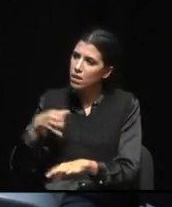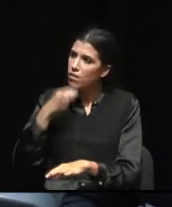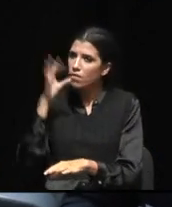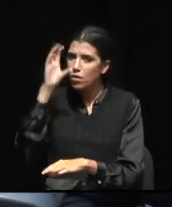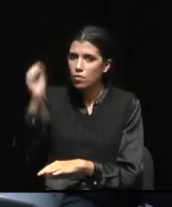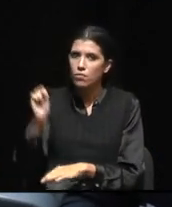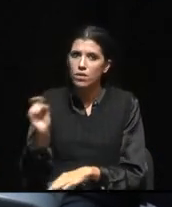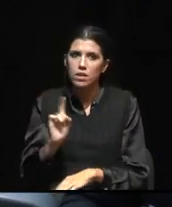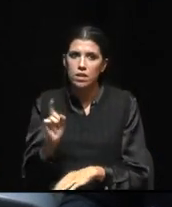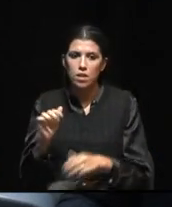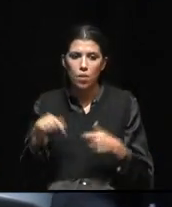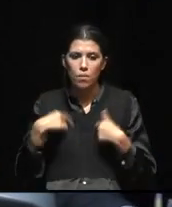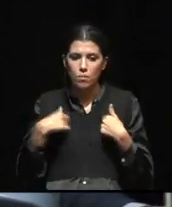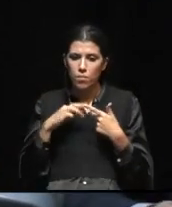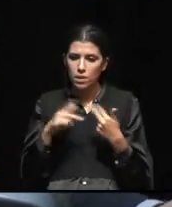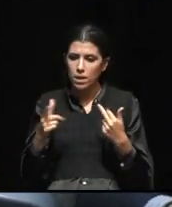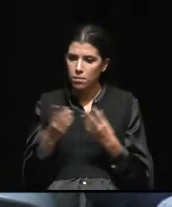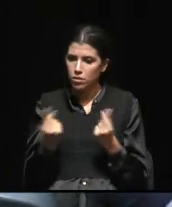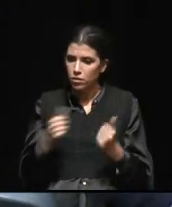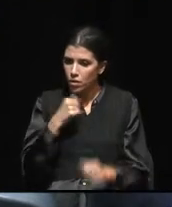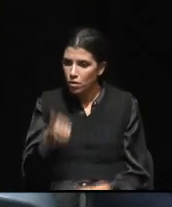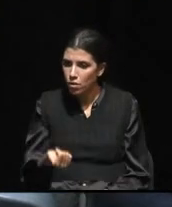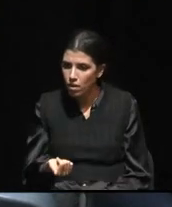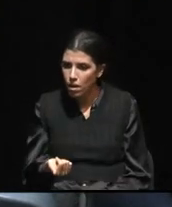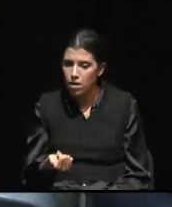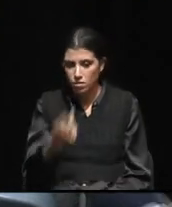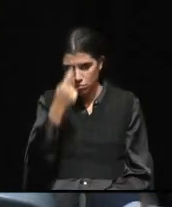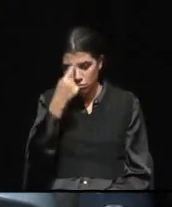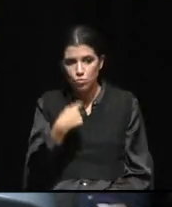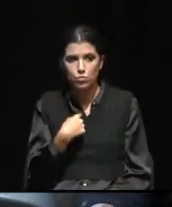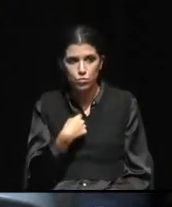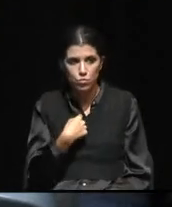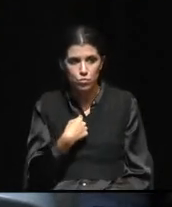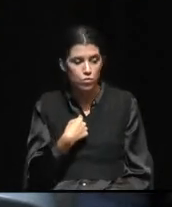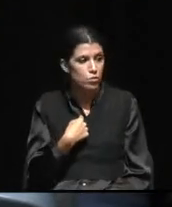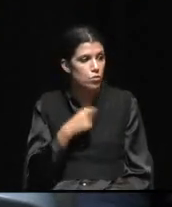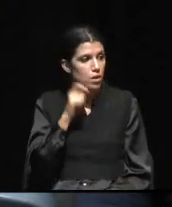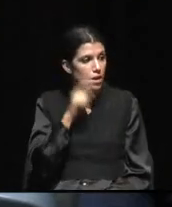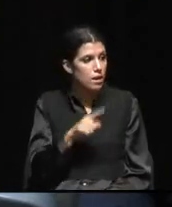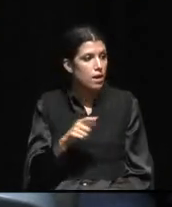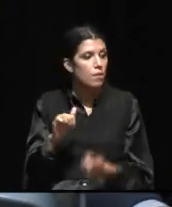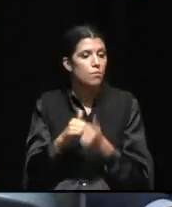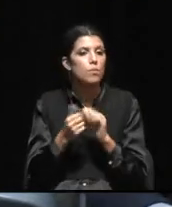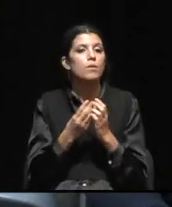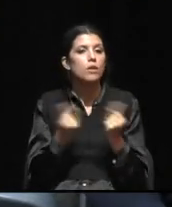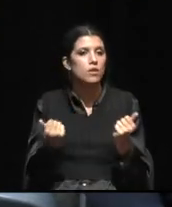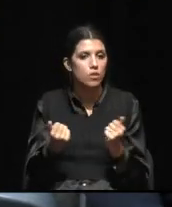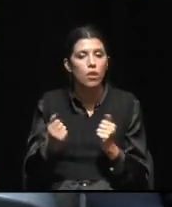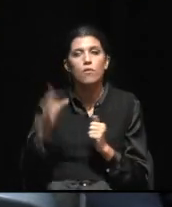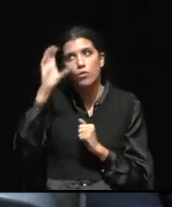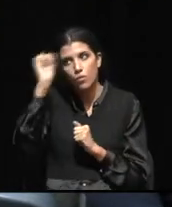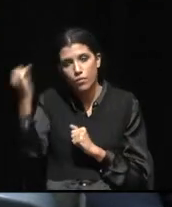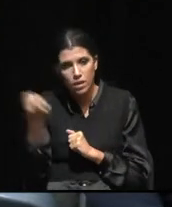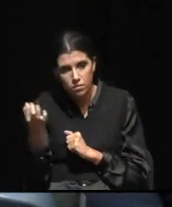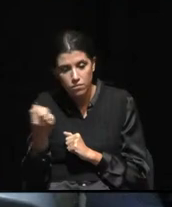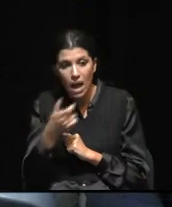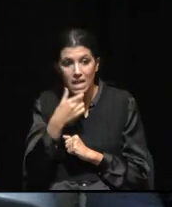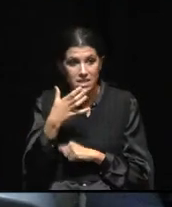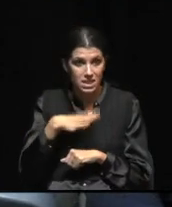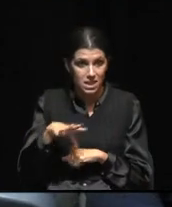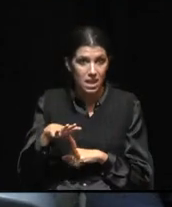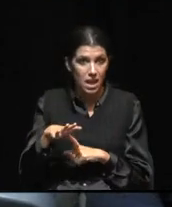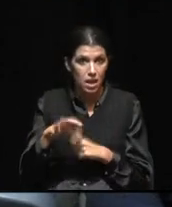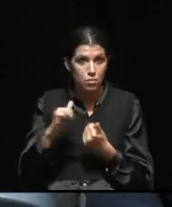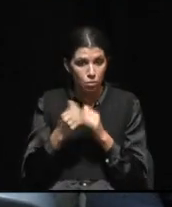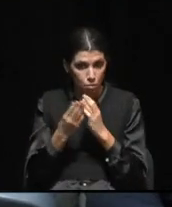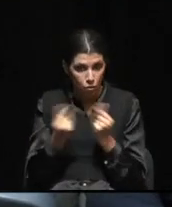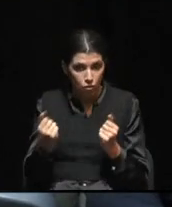para que a câmara possa resolver ou seja nós sabemos que quem pode resolver esta situação é o governo Então se queria resolver a